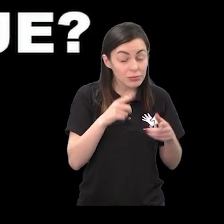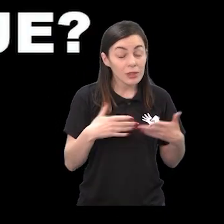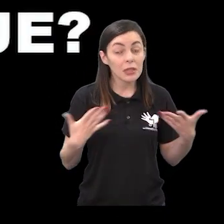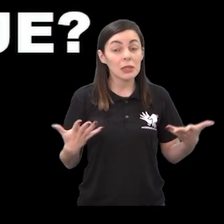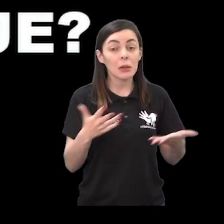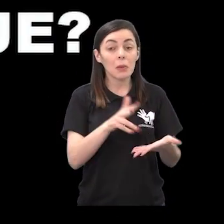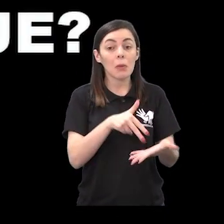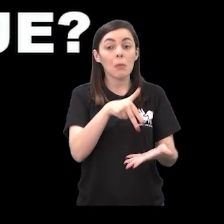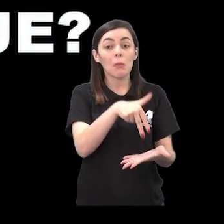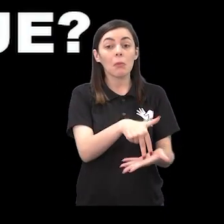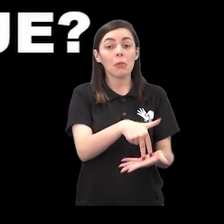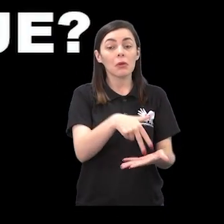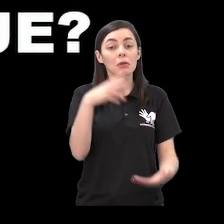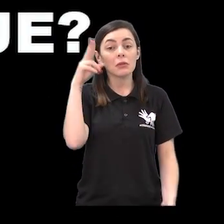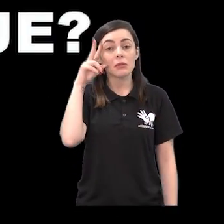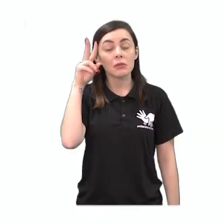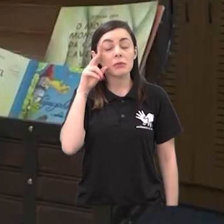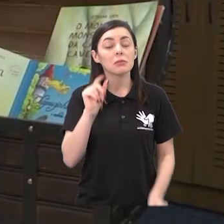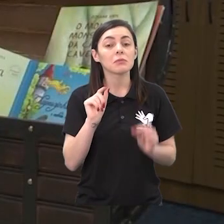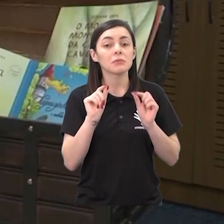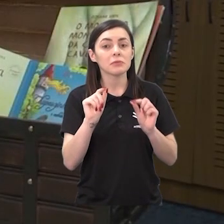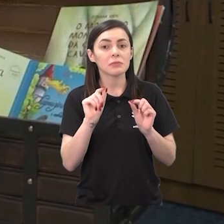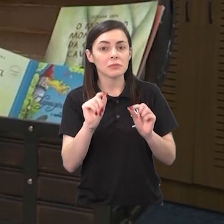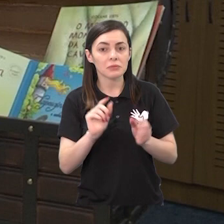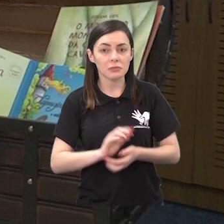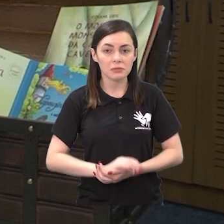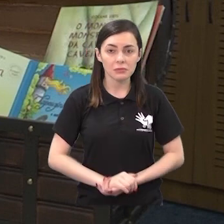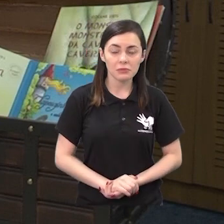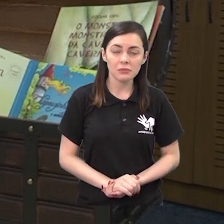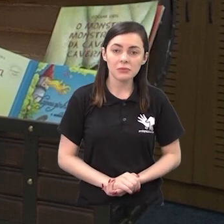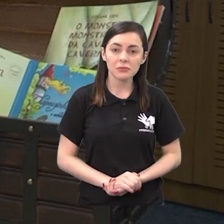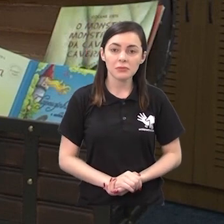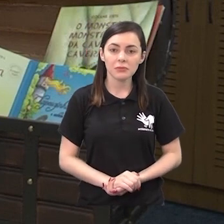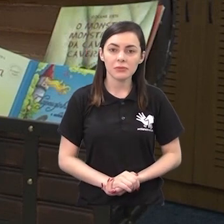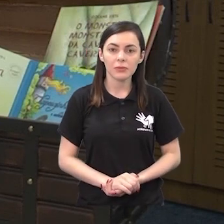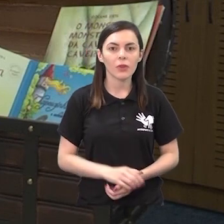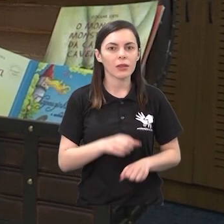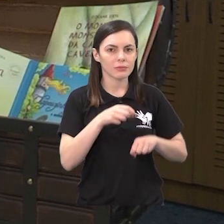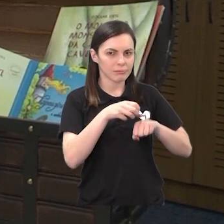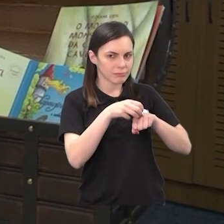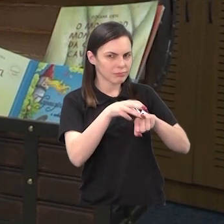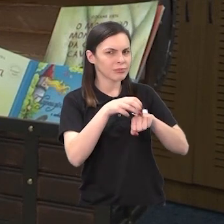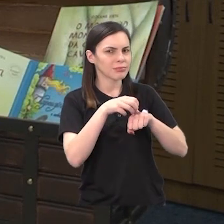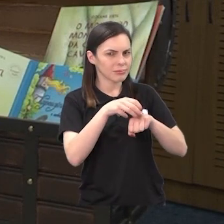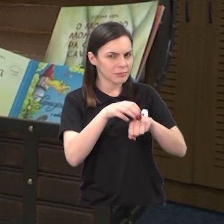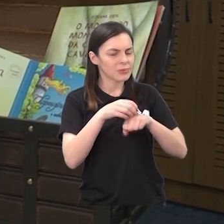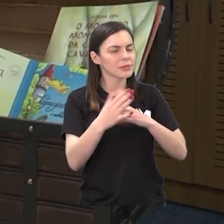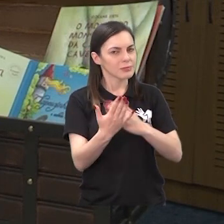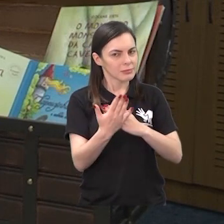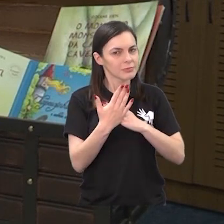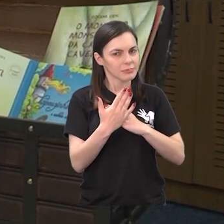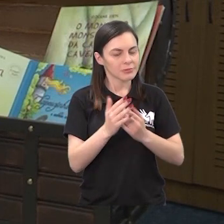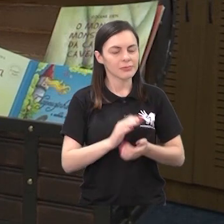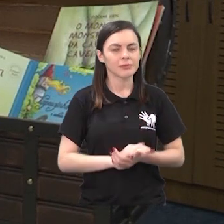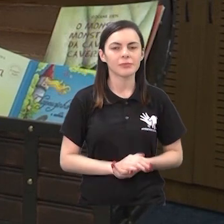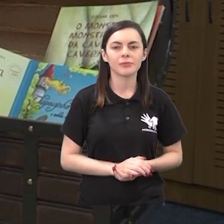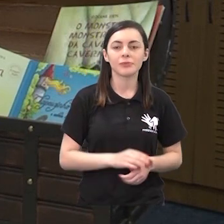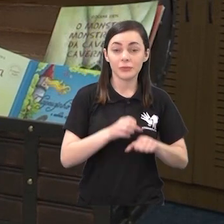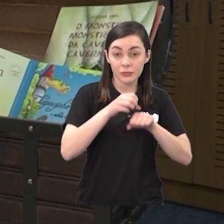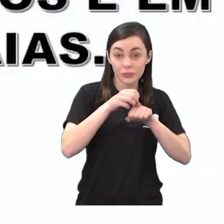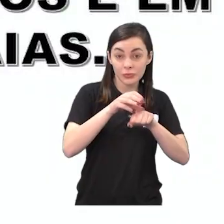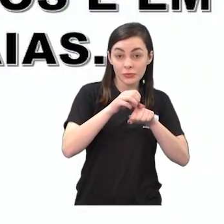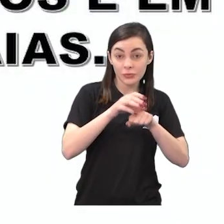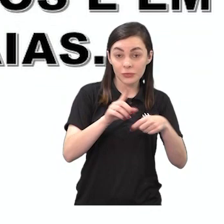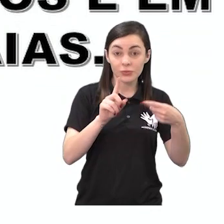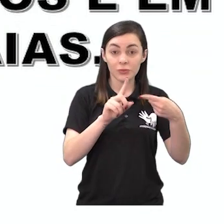é o protagonista da história de hoje, será? Olha lá, gente, a gente vai ter algumas dicas. Me ajudem, ok? Dica